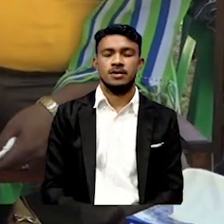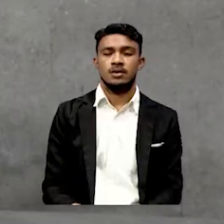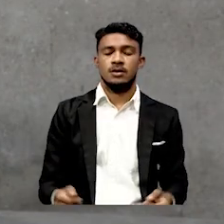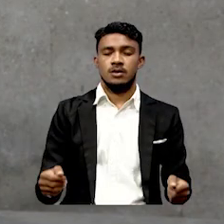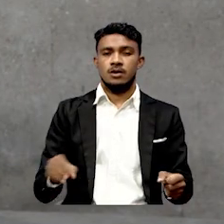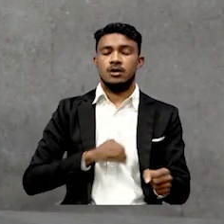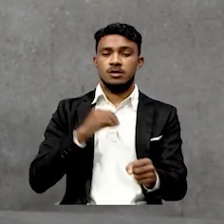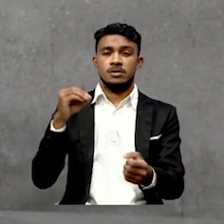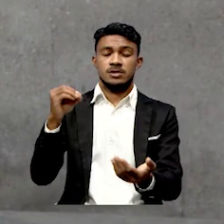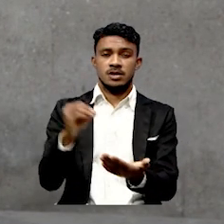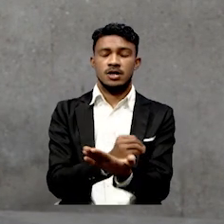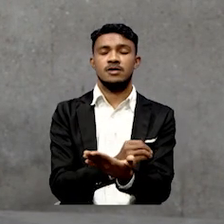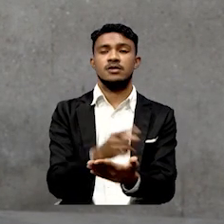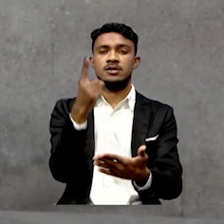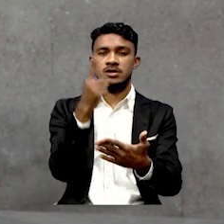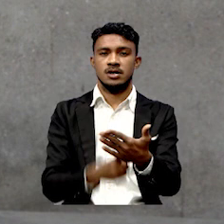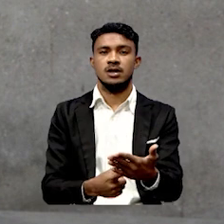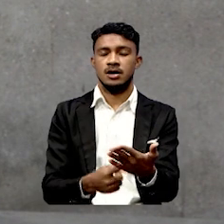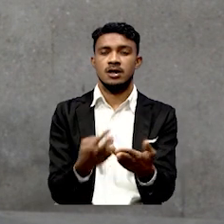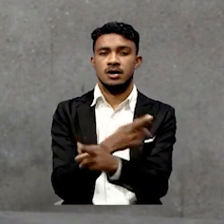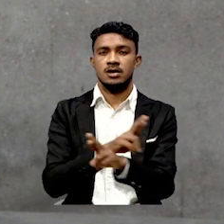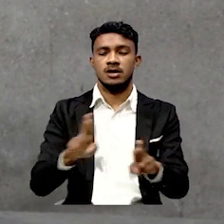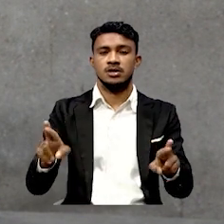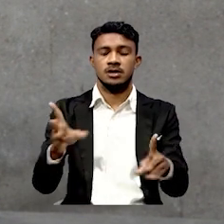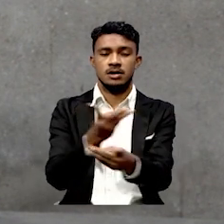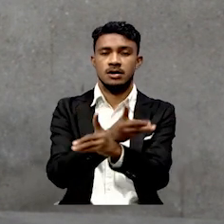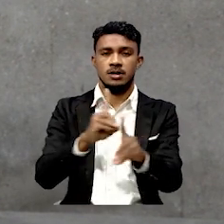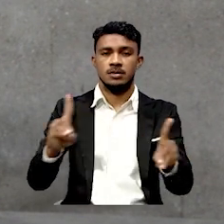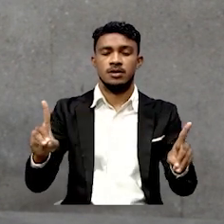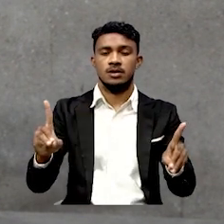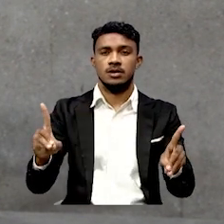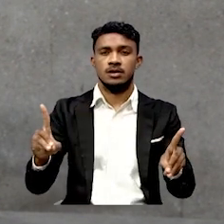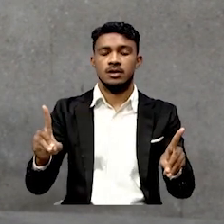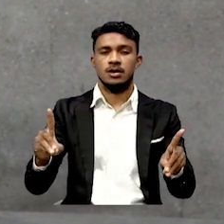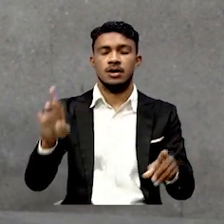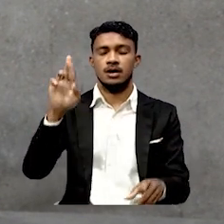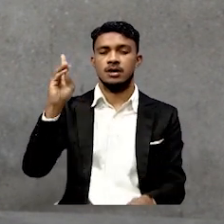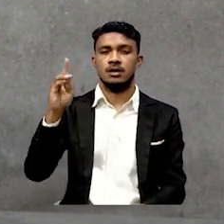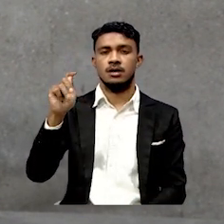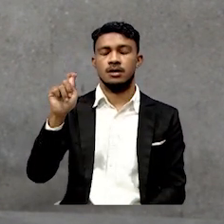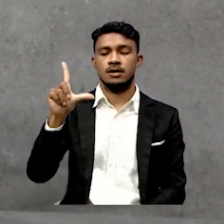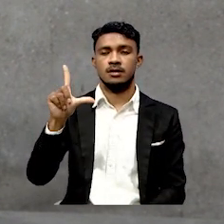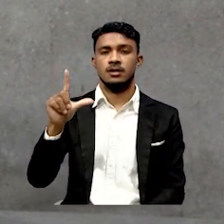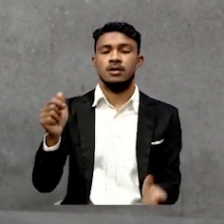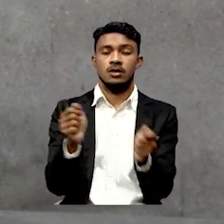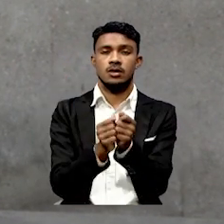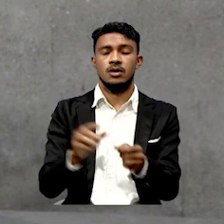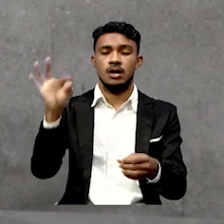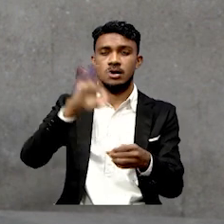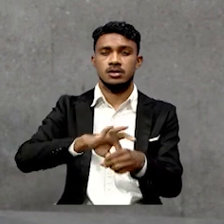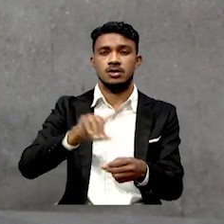Objetivo saída, restaura ordem democrática, ordem constitucional. A eleição ainda